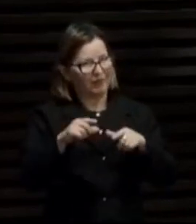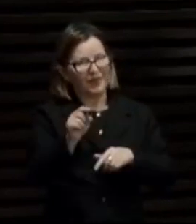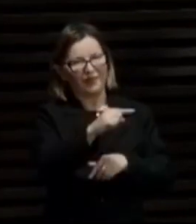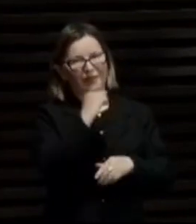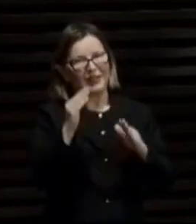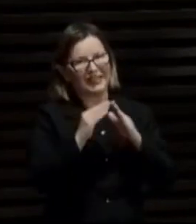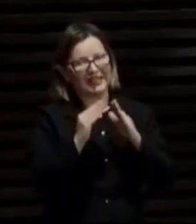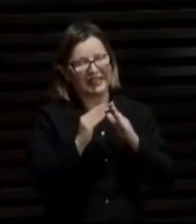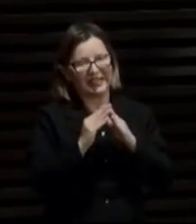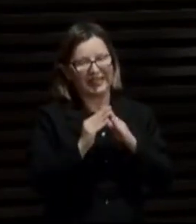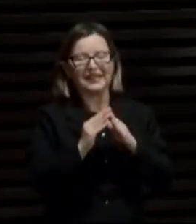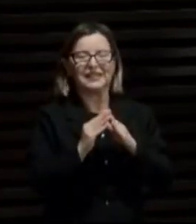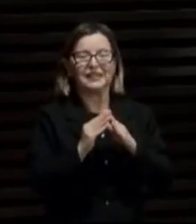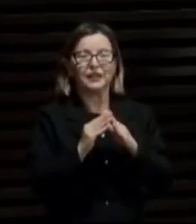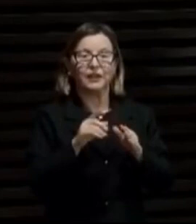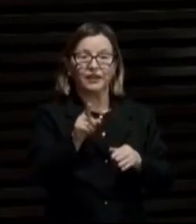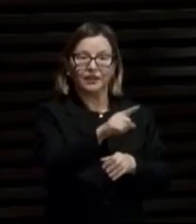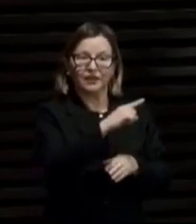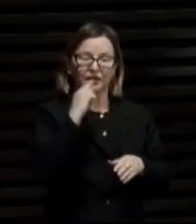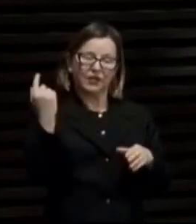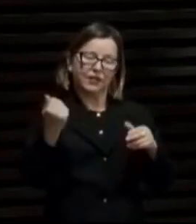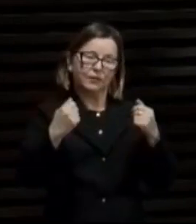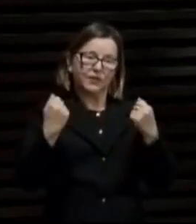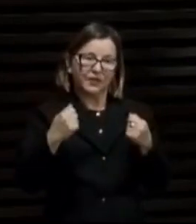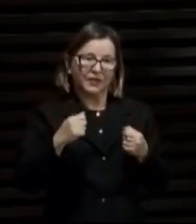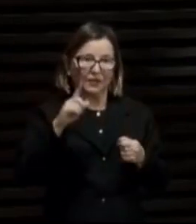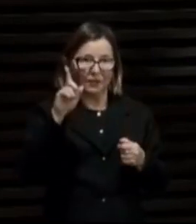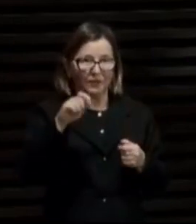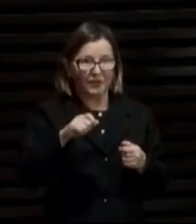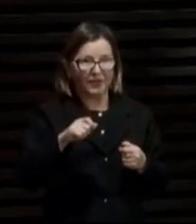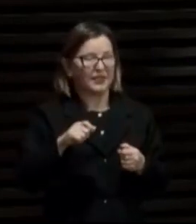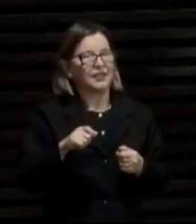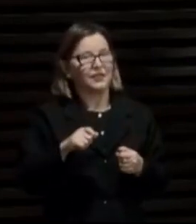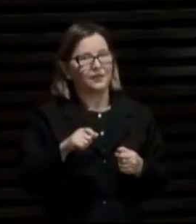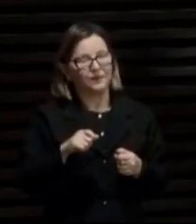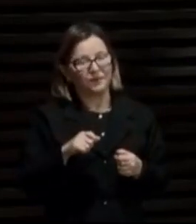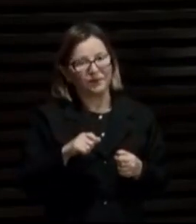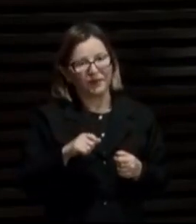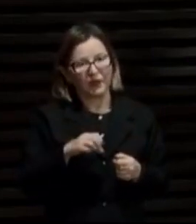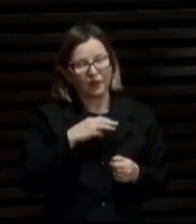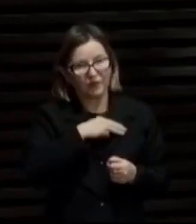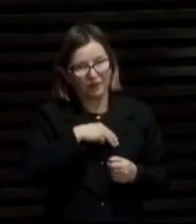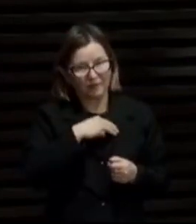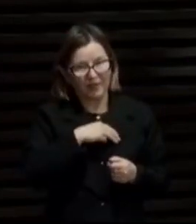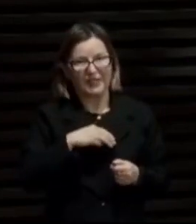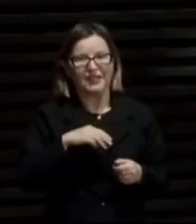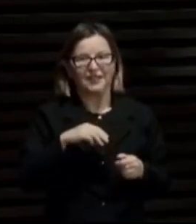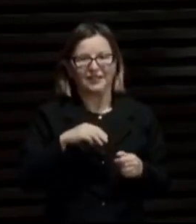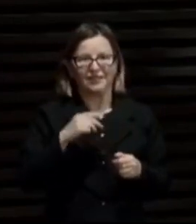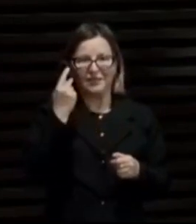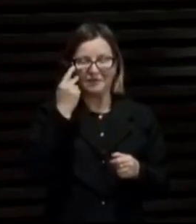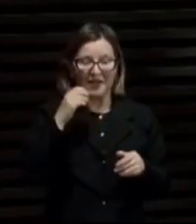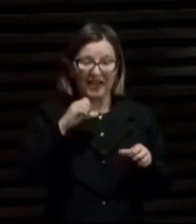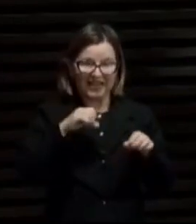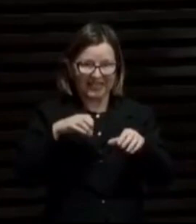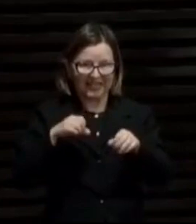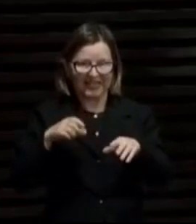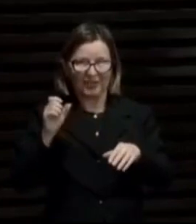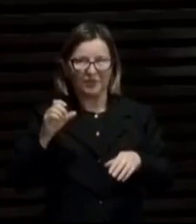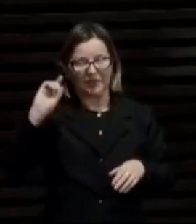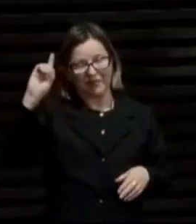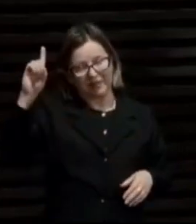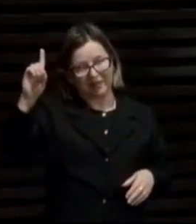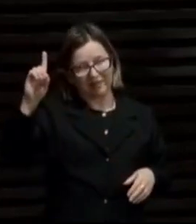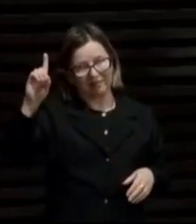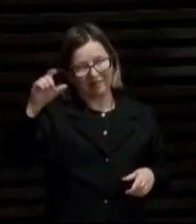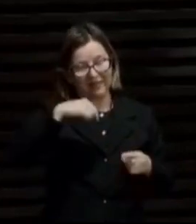testemunhas. Nós devemos ser ministradores às pessoas que convivem conosco. É isso que nós precisamos. E santidade tem a ver